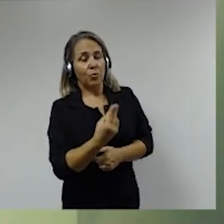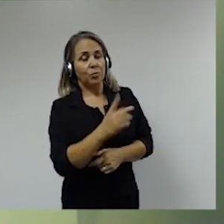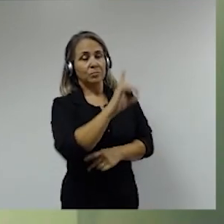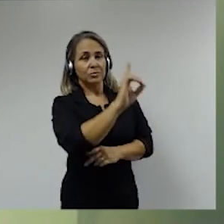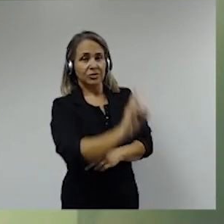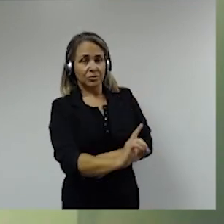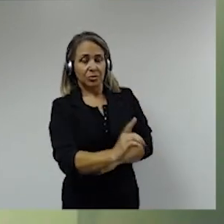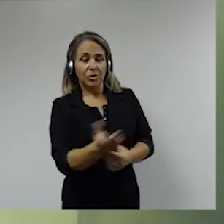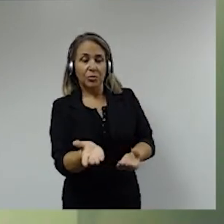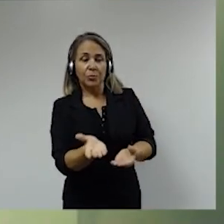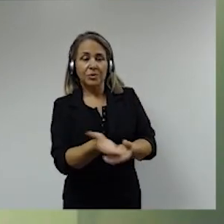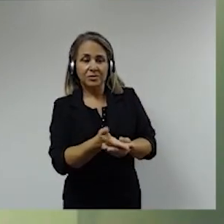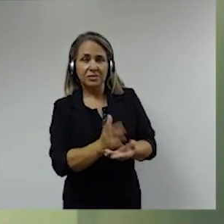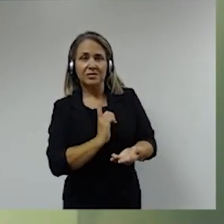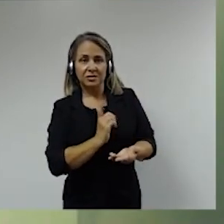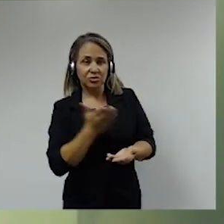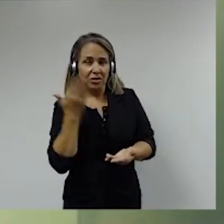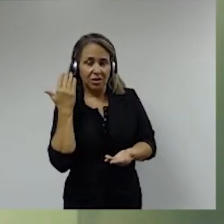processo que estava ali